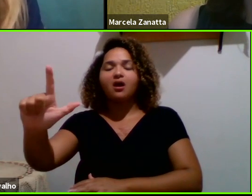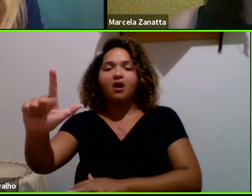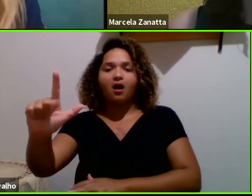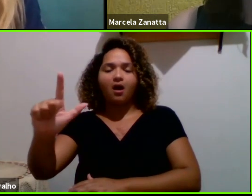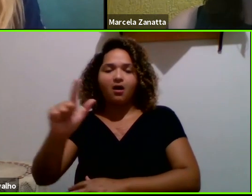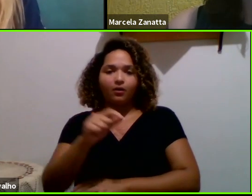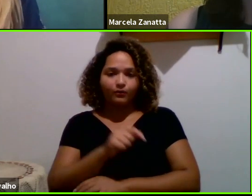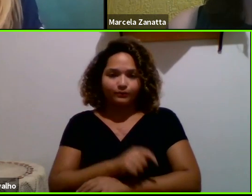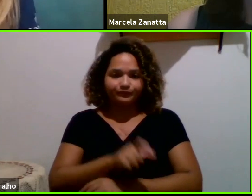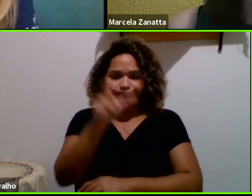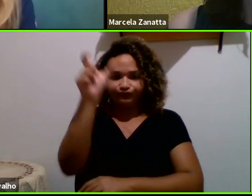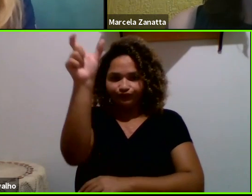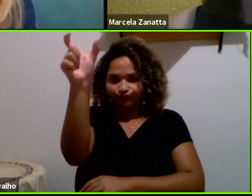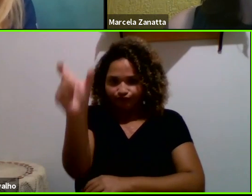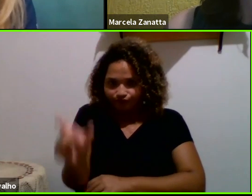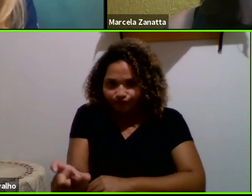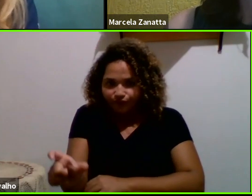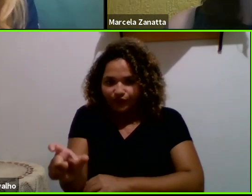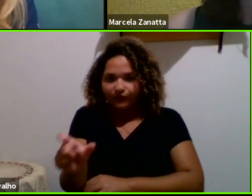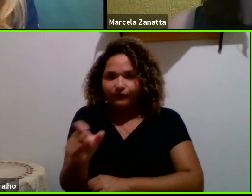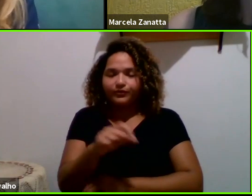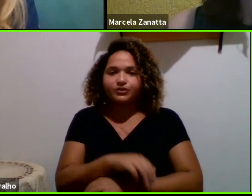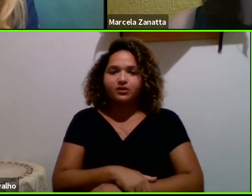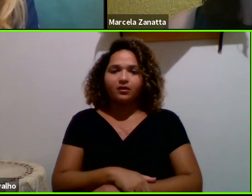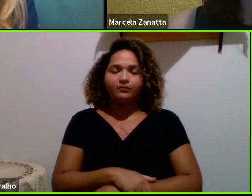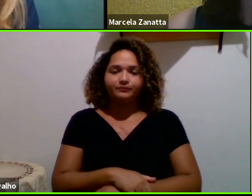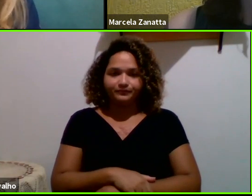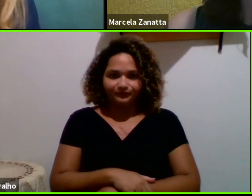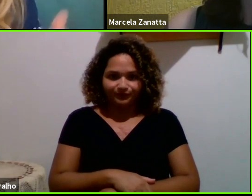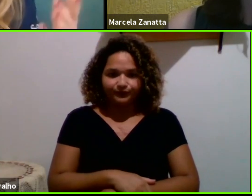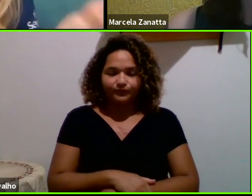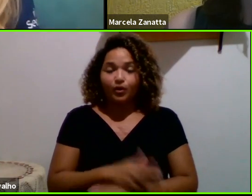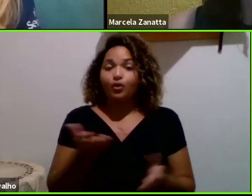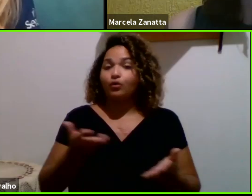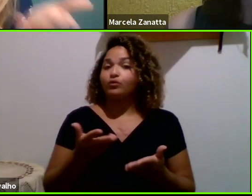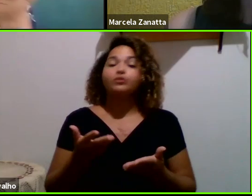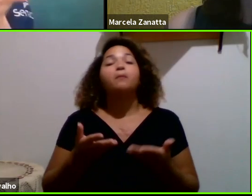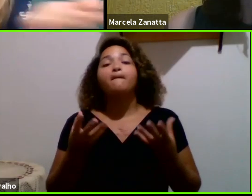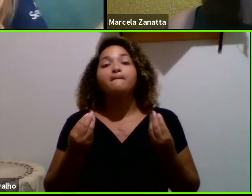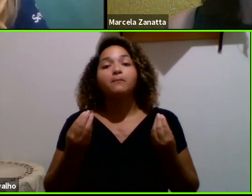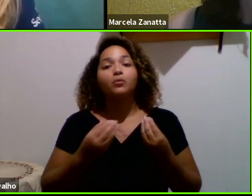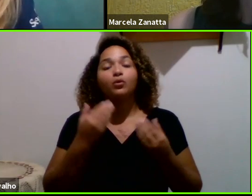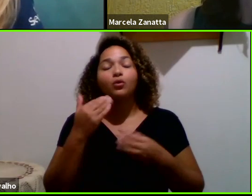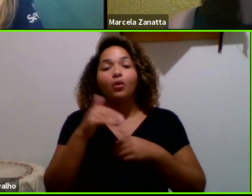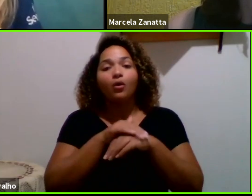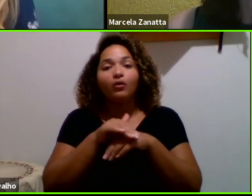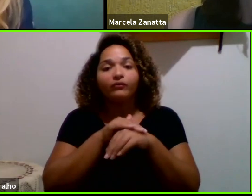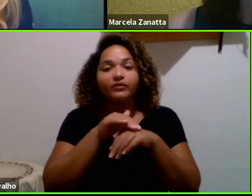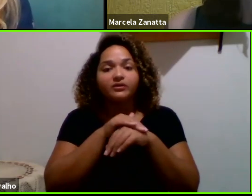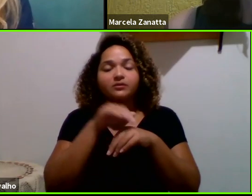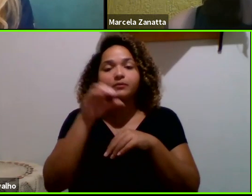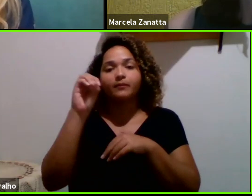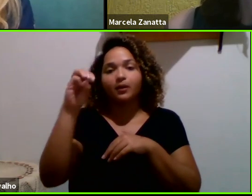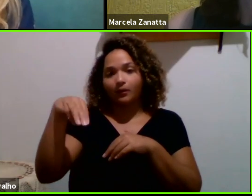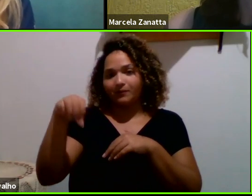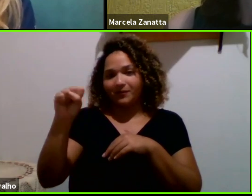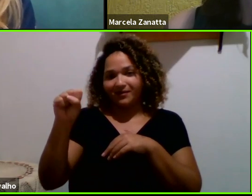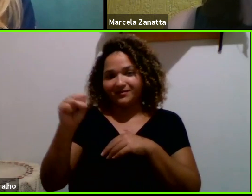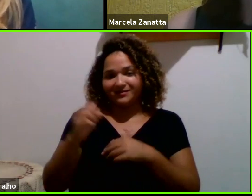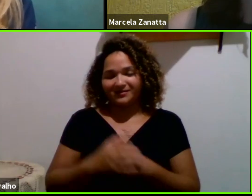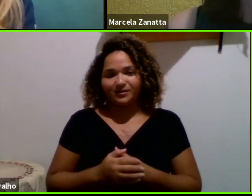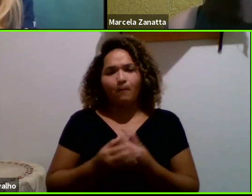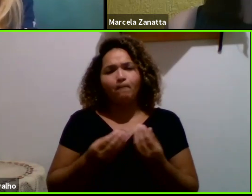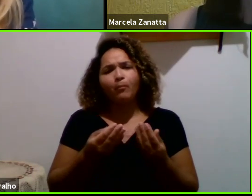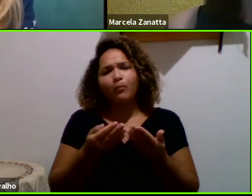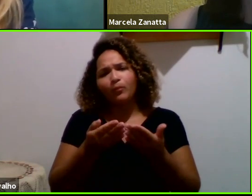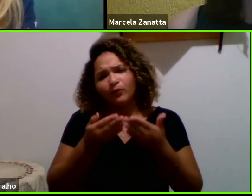estimulada e tão fomentada hoje pela Organização Mundial de Saúde. Seja muito bem-vinda, está com você. Se você puder se apresentar,